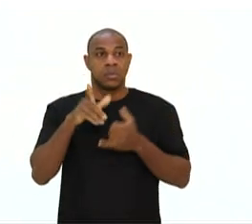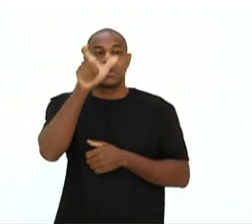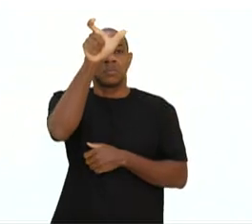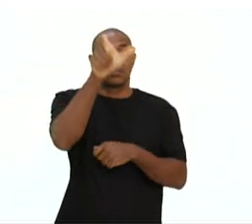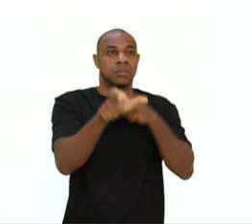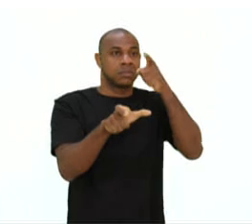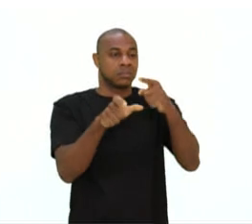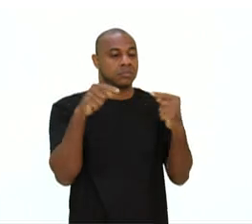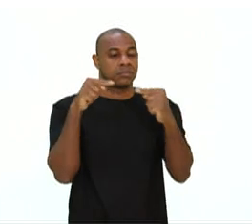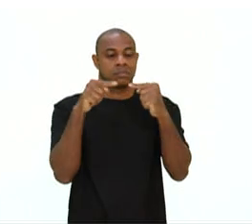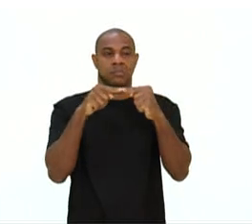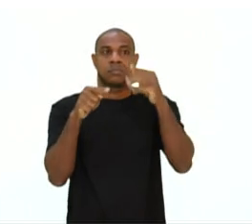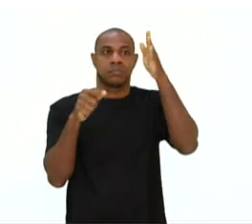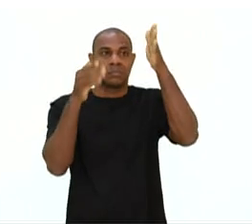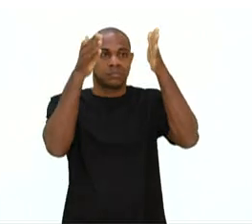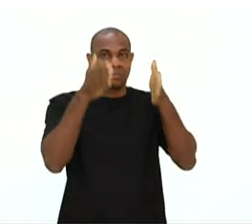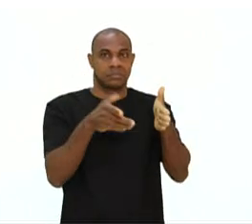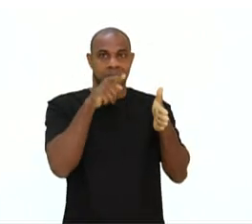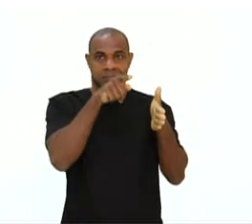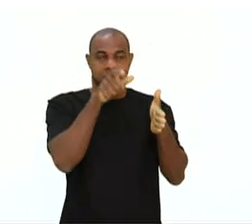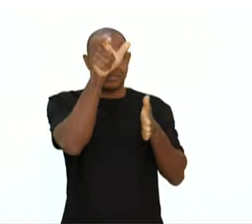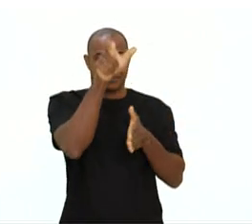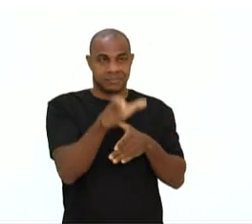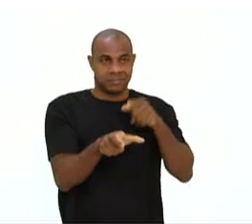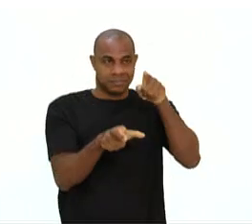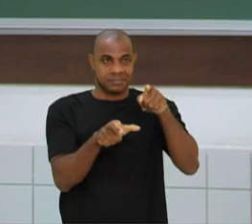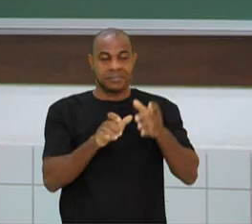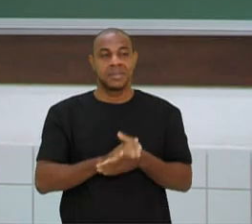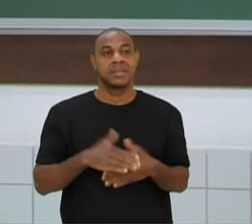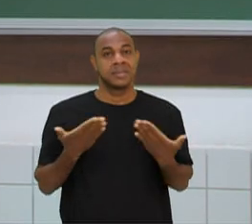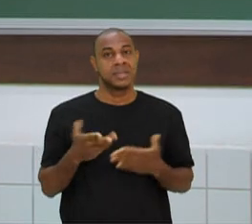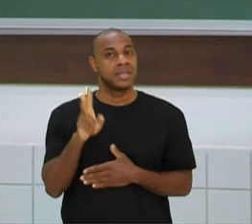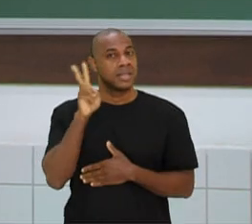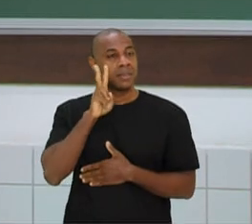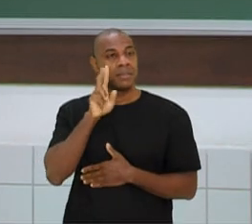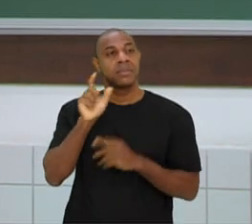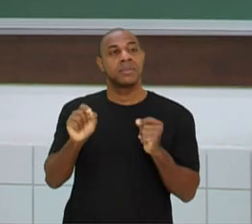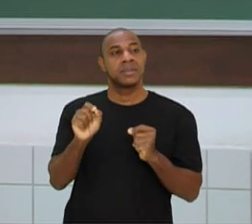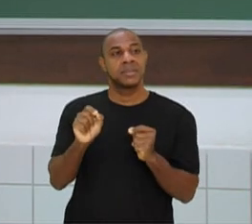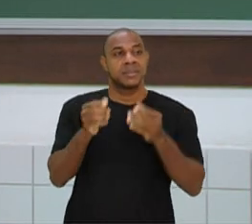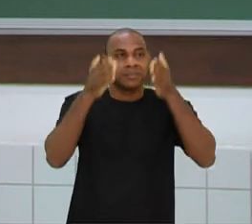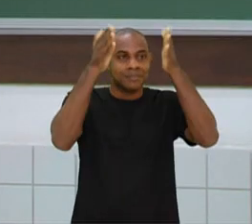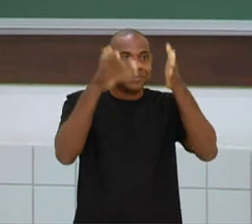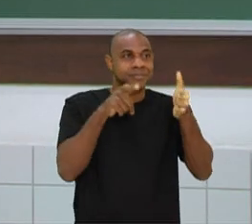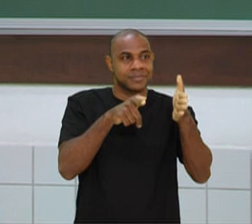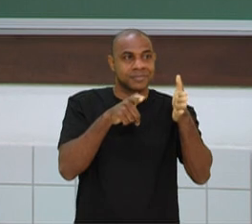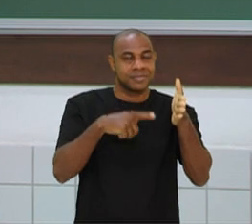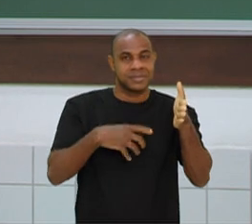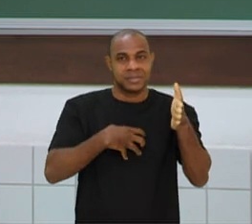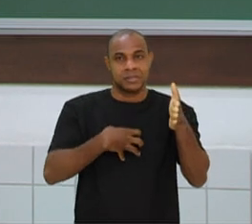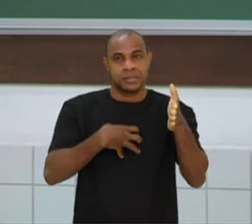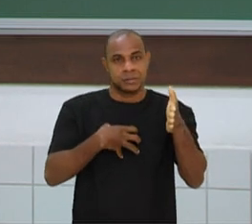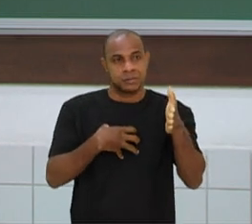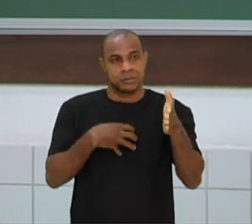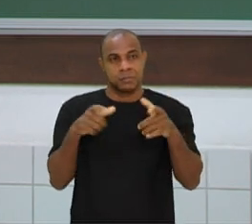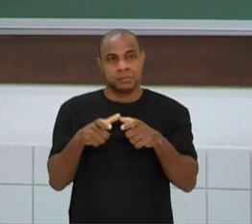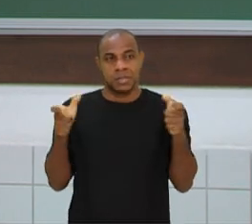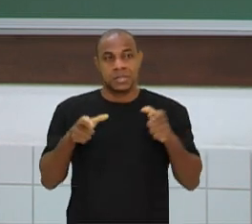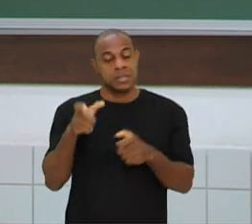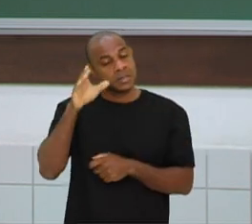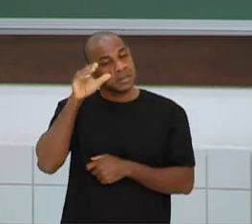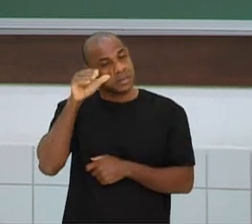com o nosso fragmento. Lembrando que o fragmento, às vezes, para fazer um sentido maior, seria interessante